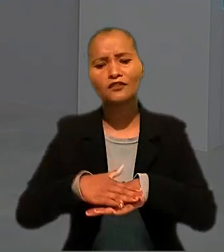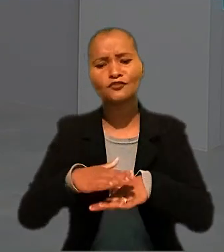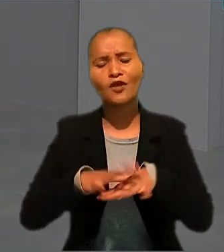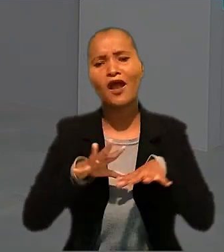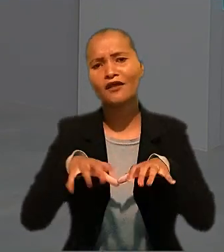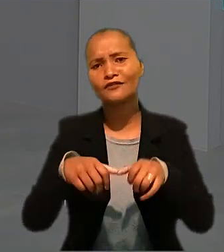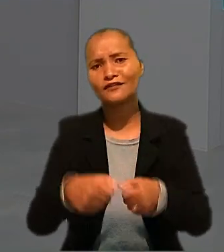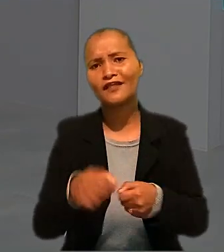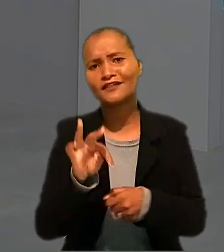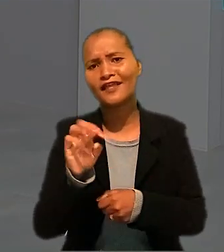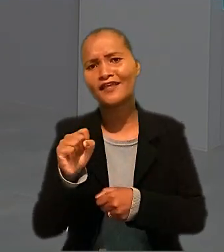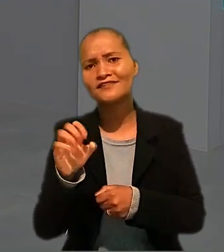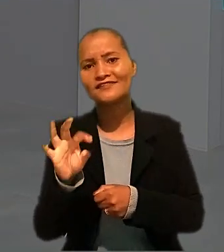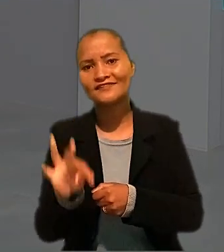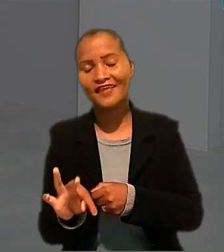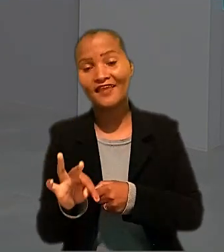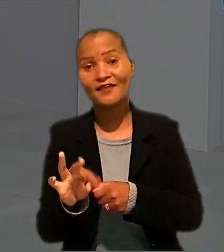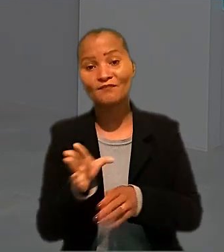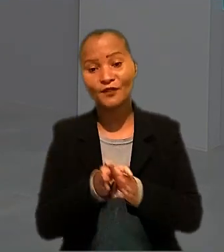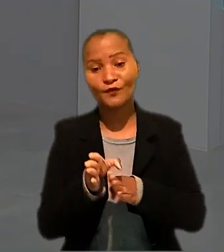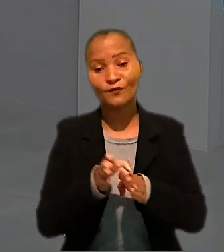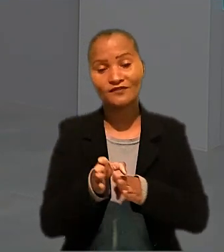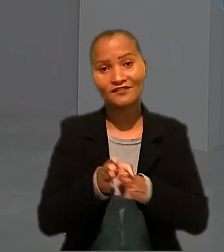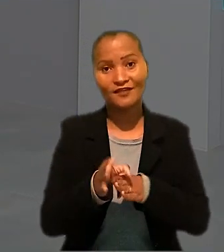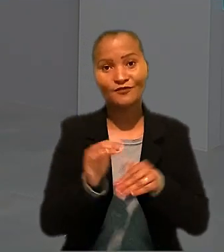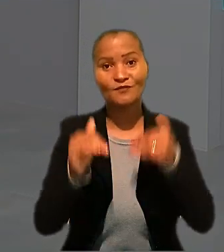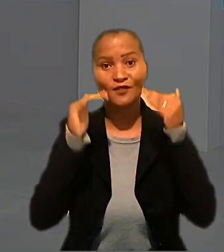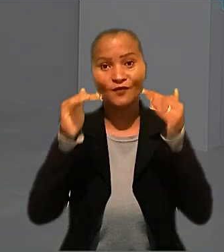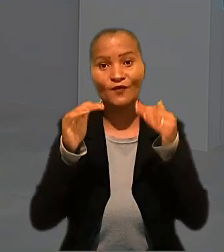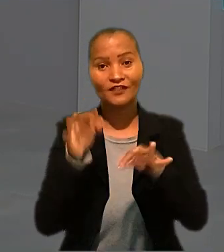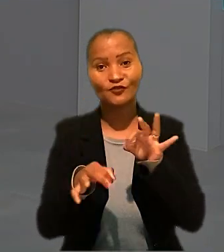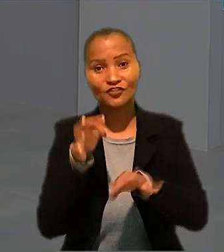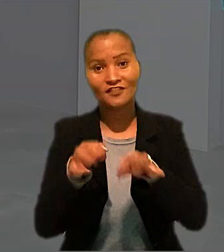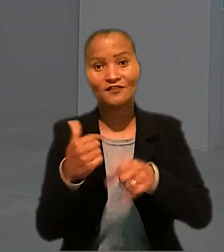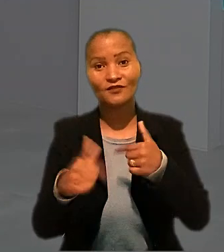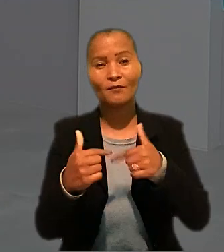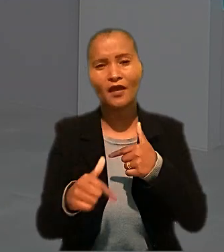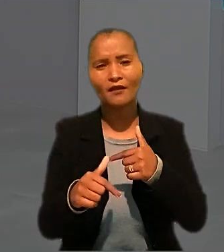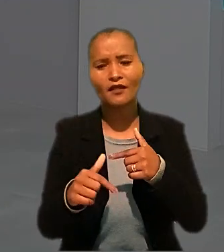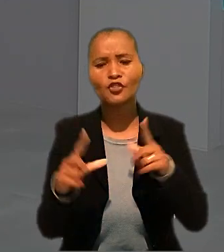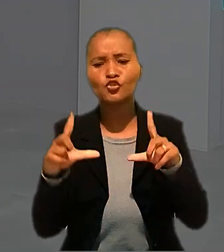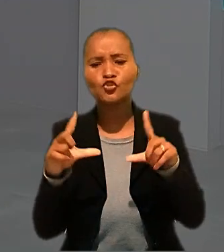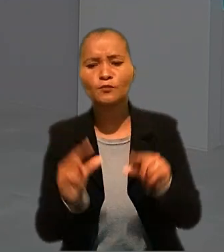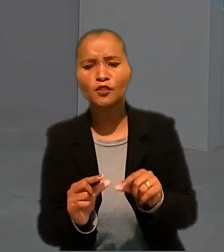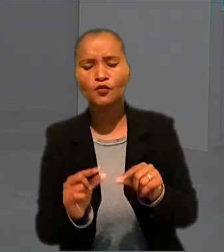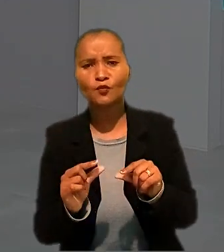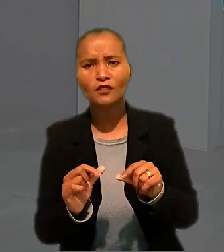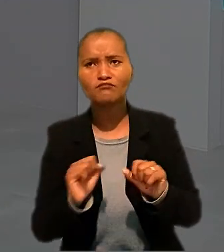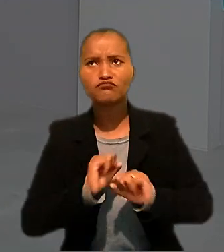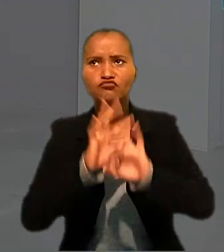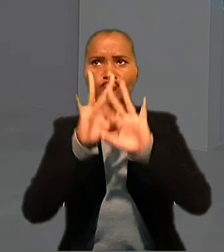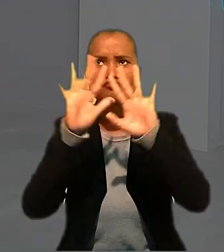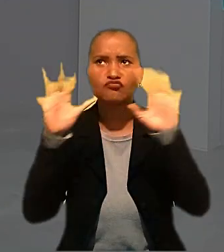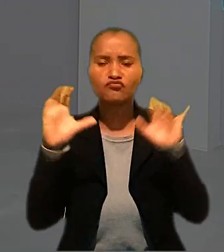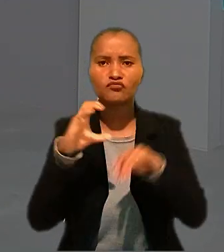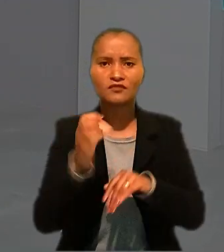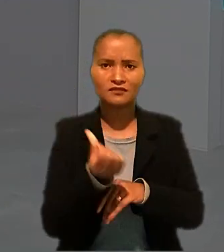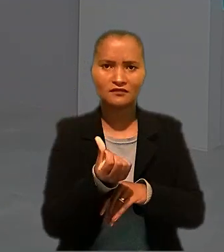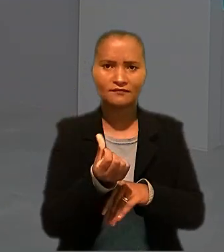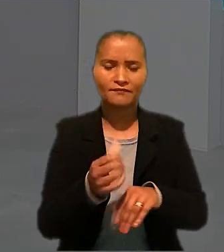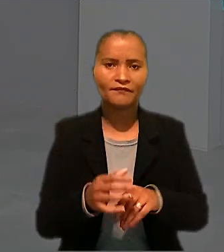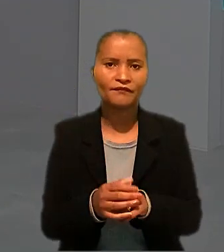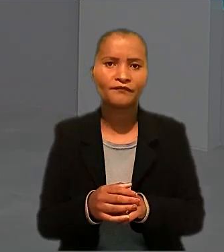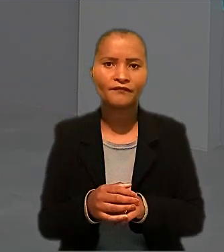ações adotadas pelo TST e pelo Conselho Superior da Justiça do Trabalho para neutralizar as emissões de carbono,